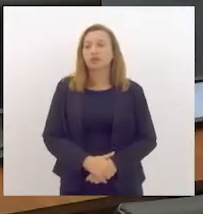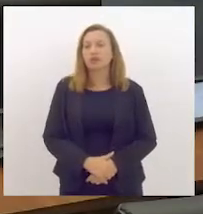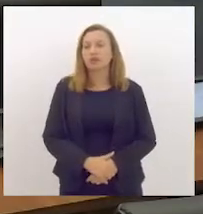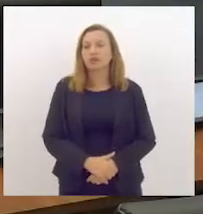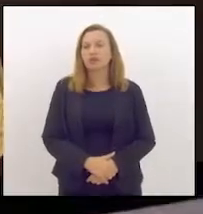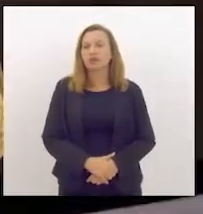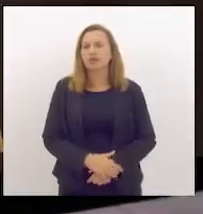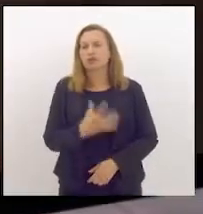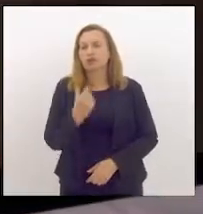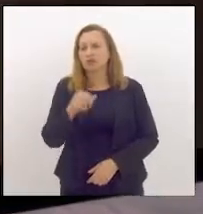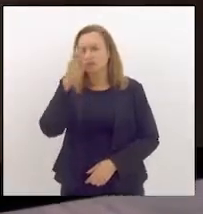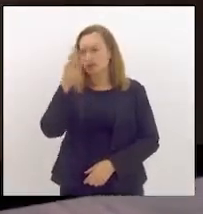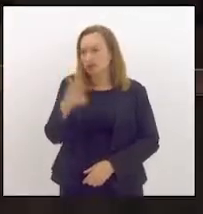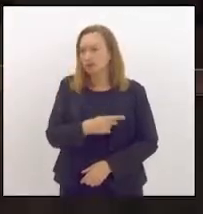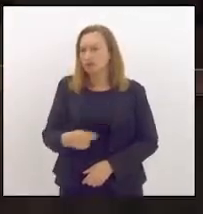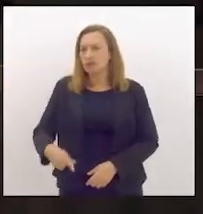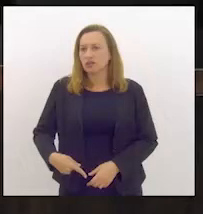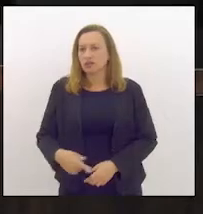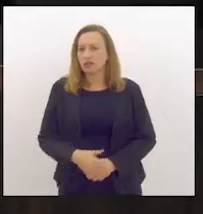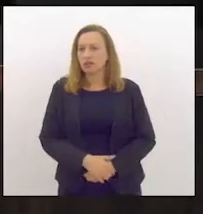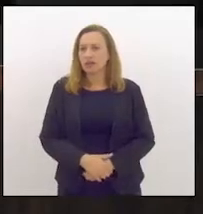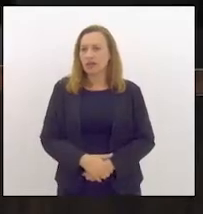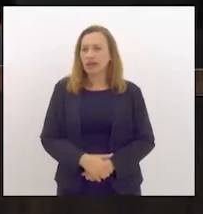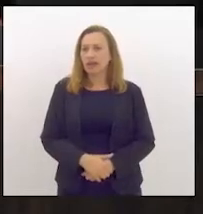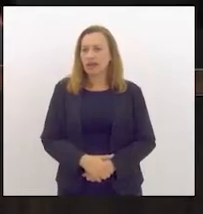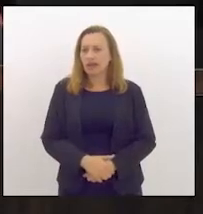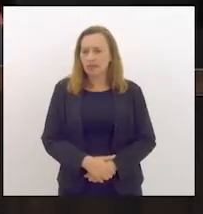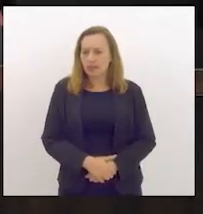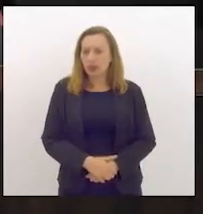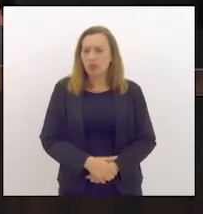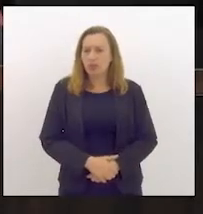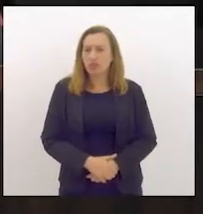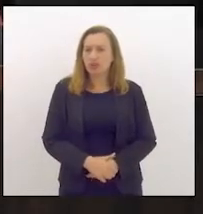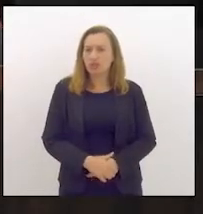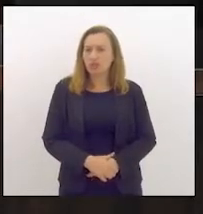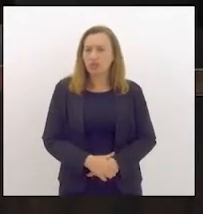favorável presidente da Comissão de segurança pública